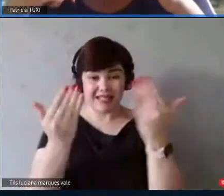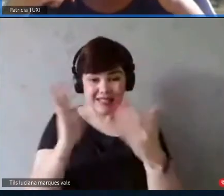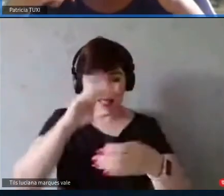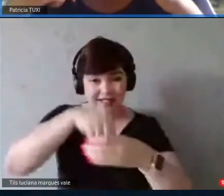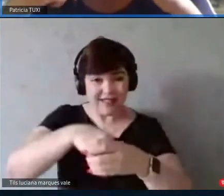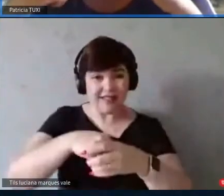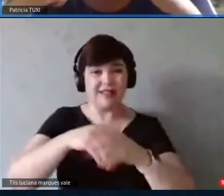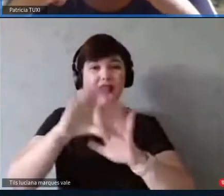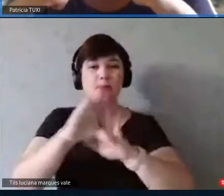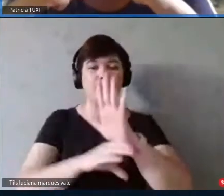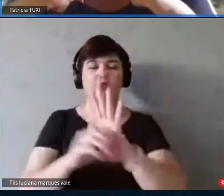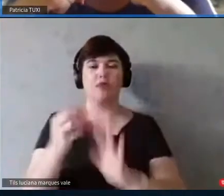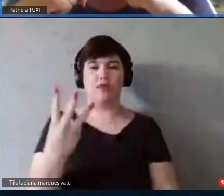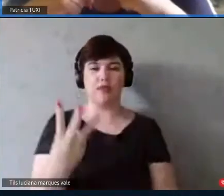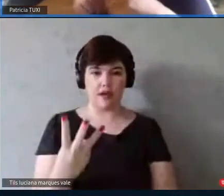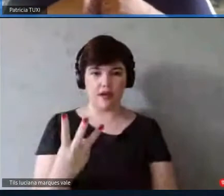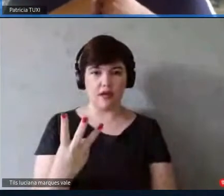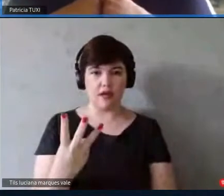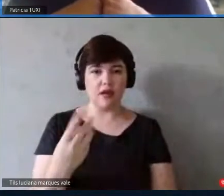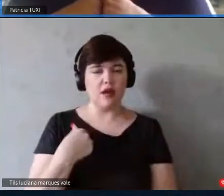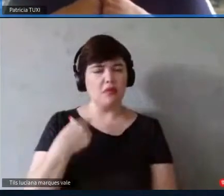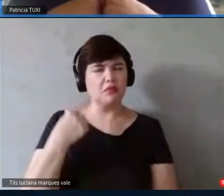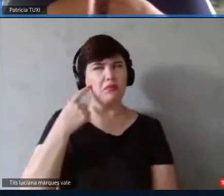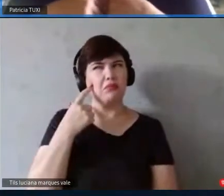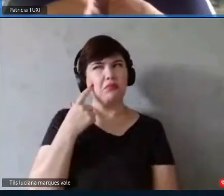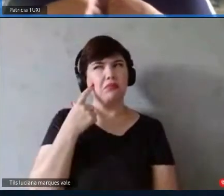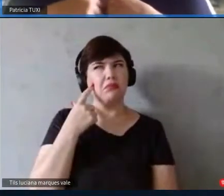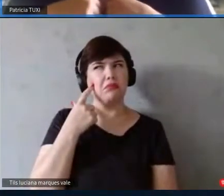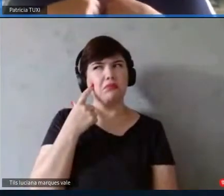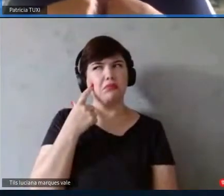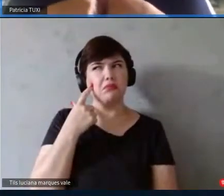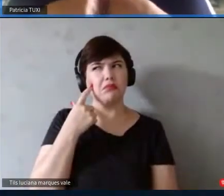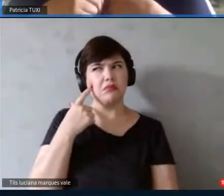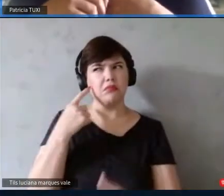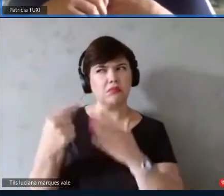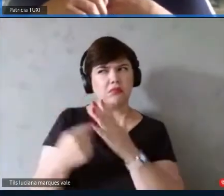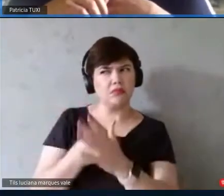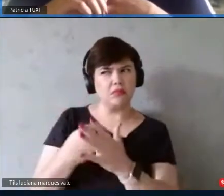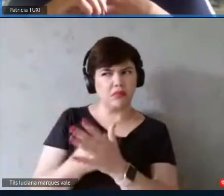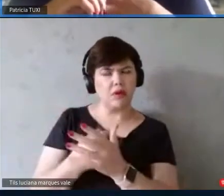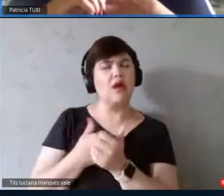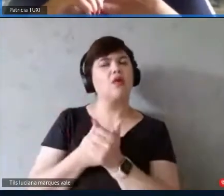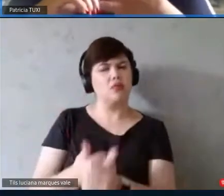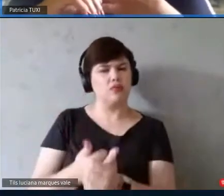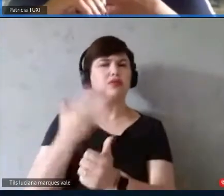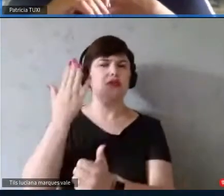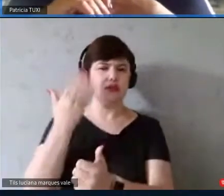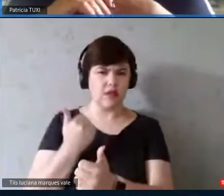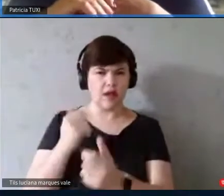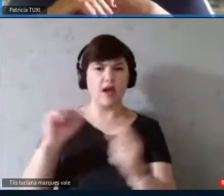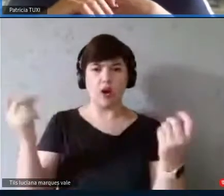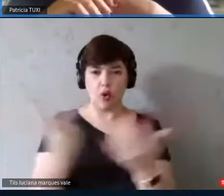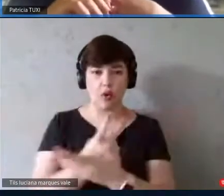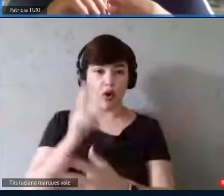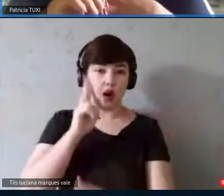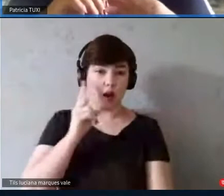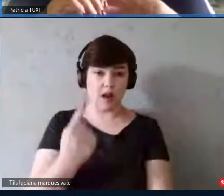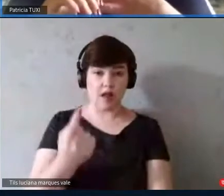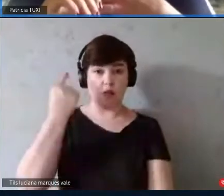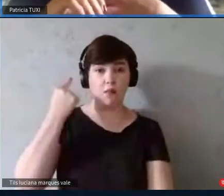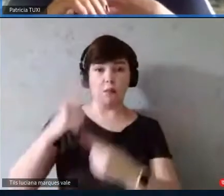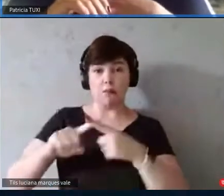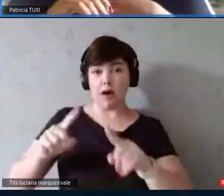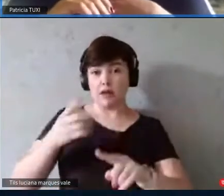capítulo 3, eu fiquei me perguntando, eu acompanhei a situação, mas quem não